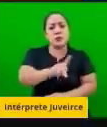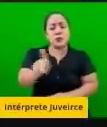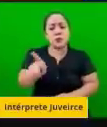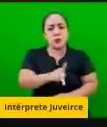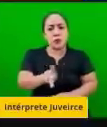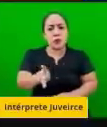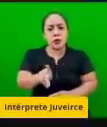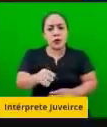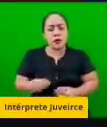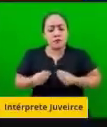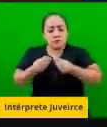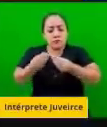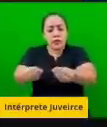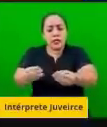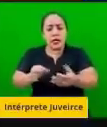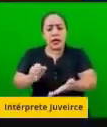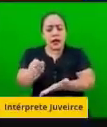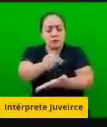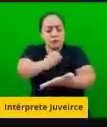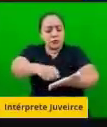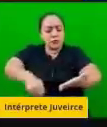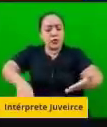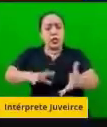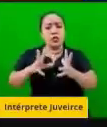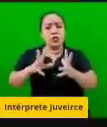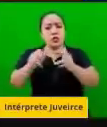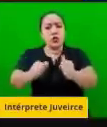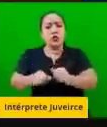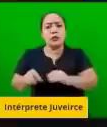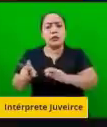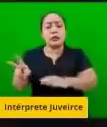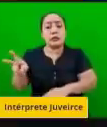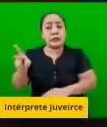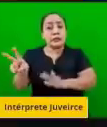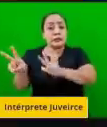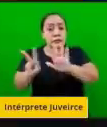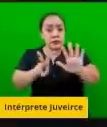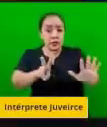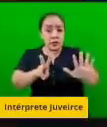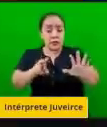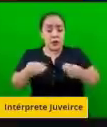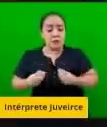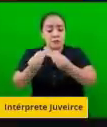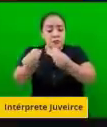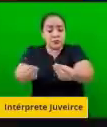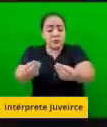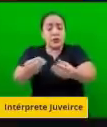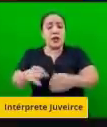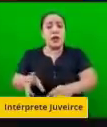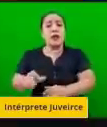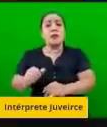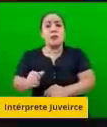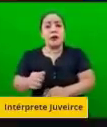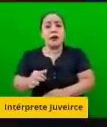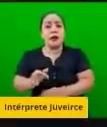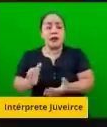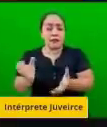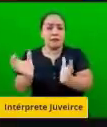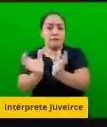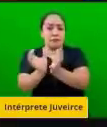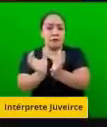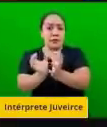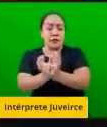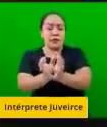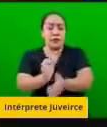das atividades desenvolvidas semanalmente para a equipe técnico-pedagógica, ou seja, supervisor escolar, orientador